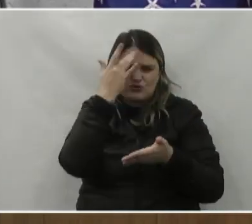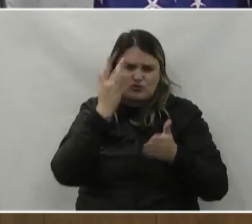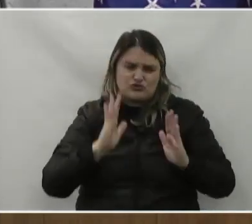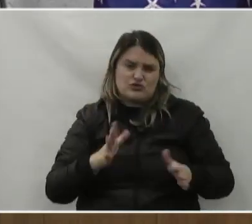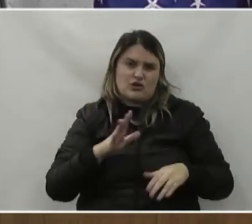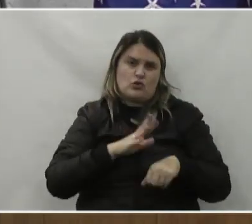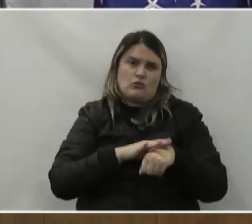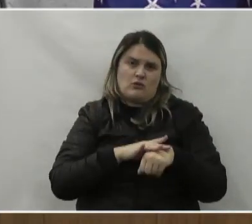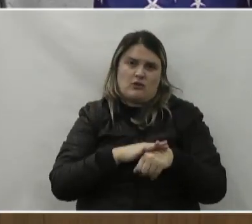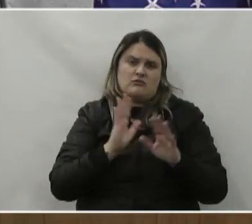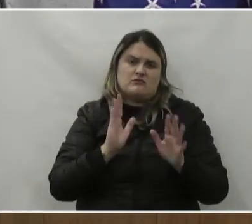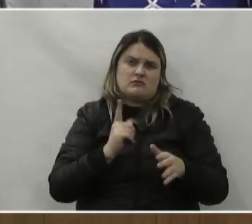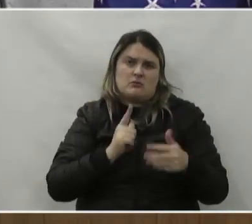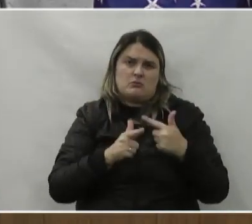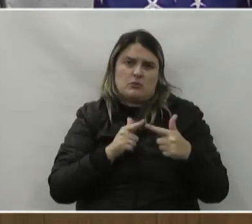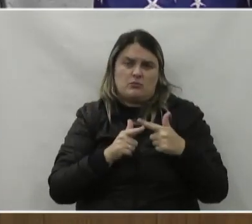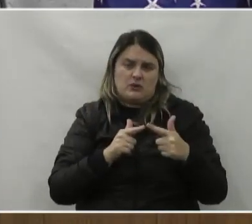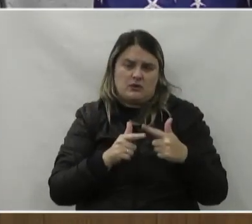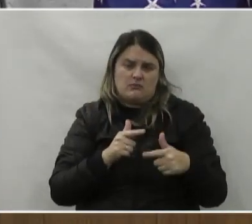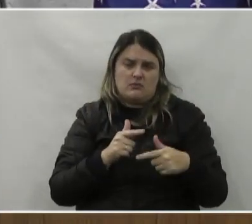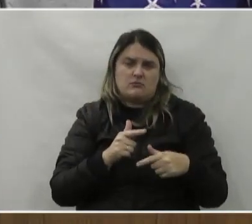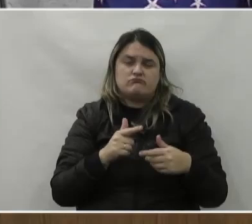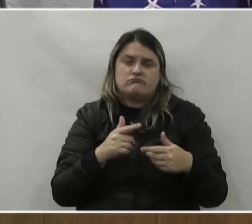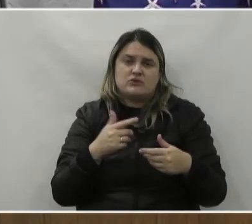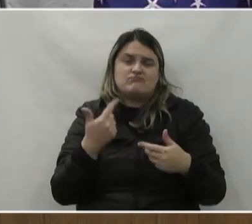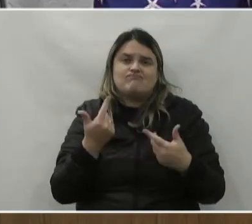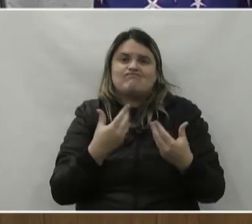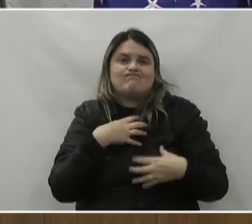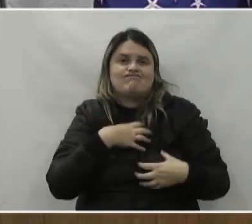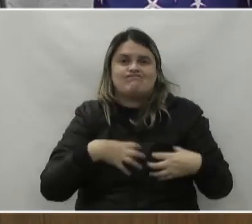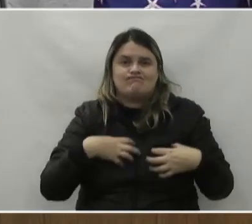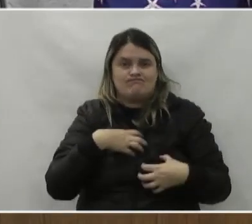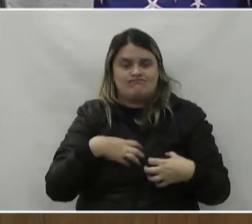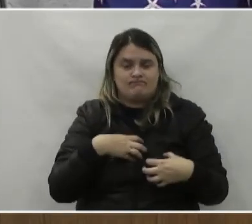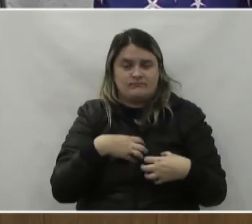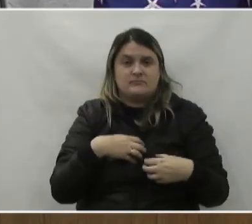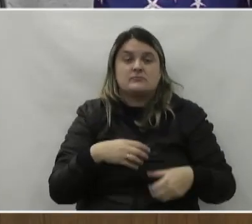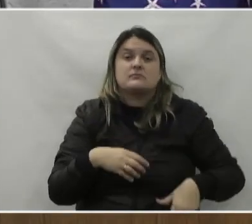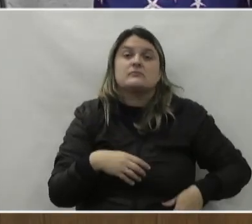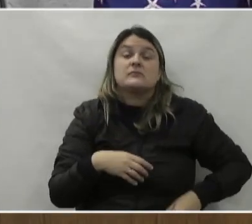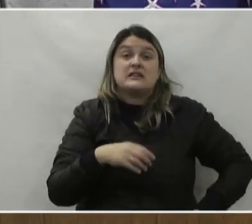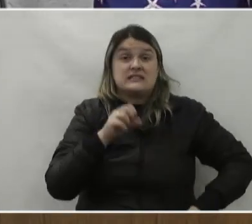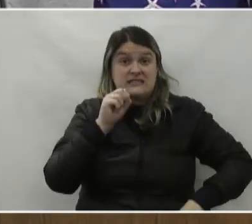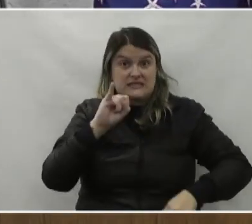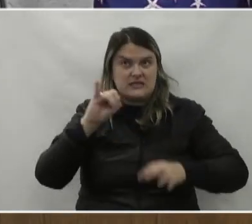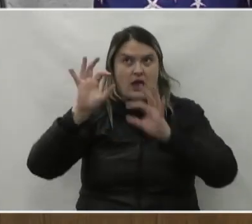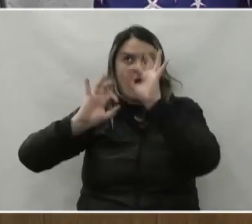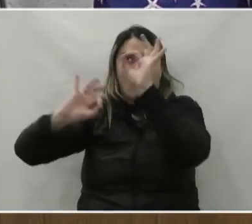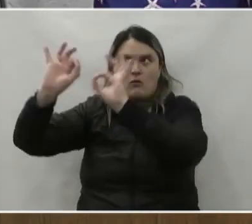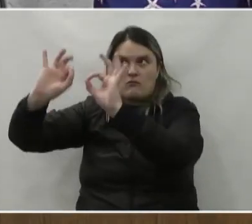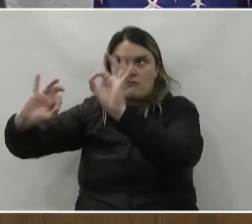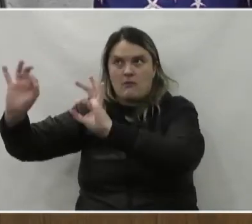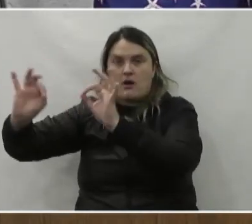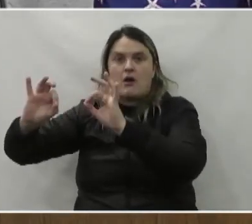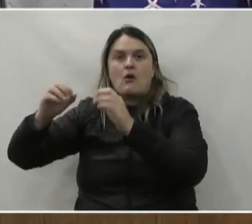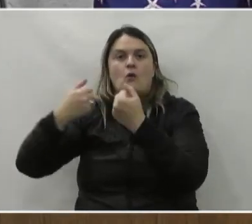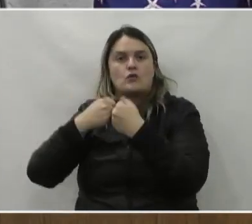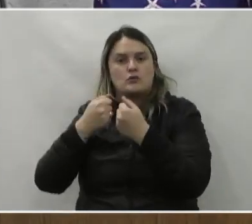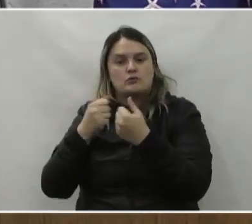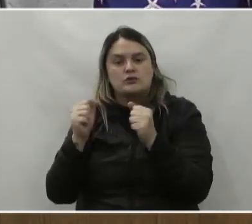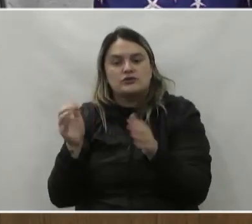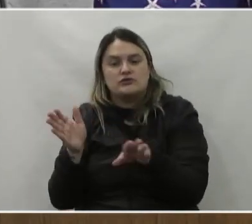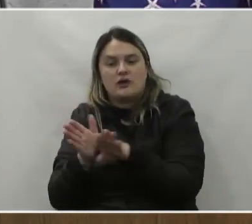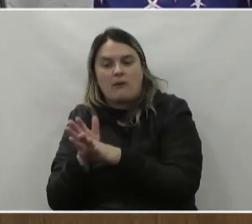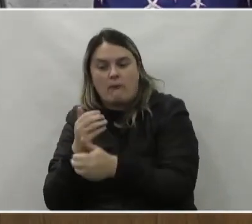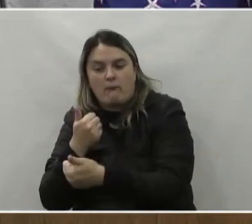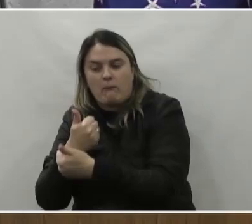de saúde, à chuva e ao desconforto. A medida visa proporcionar mais segurança, acessibilidade e